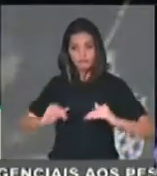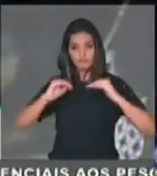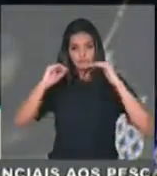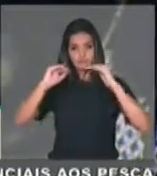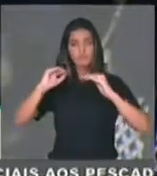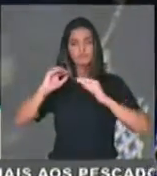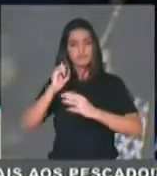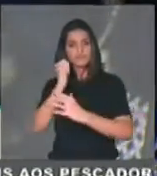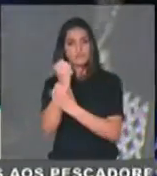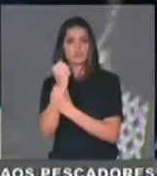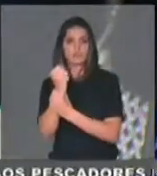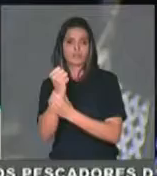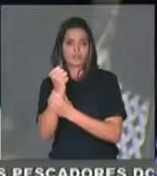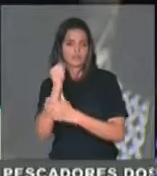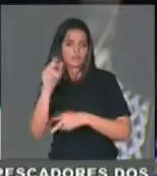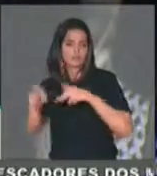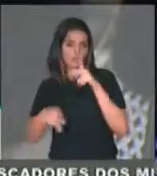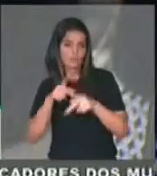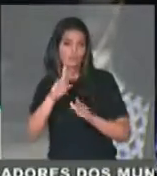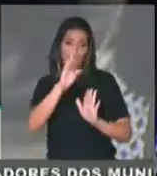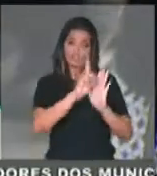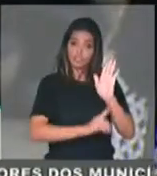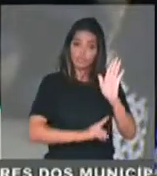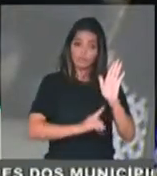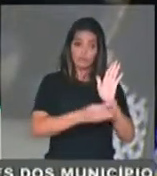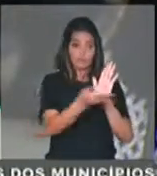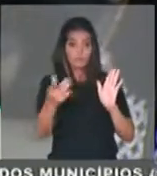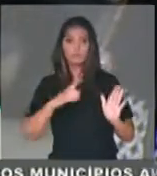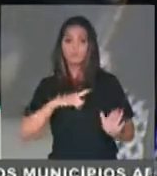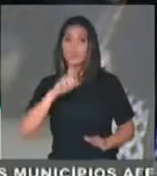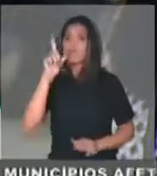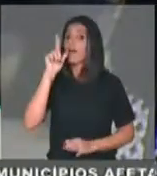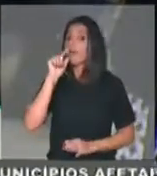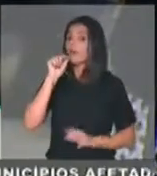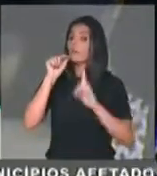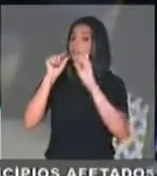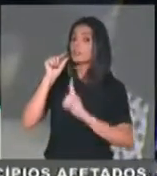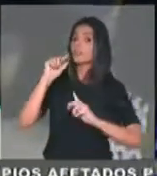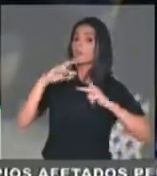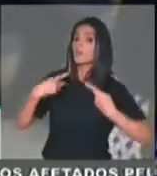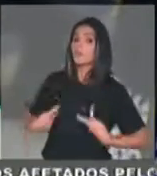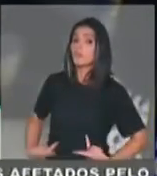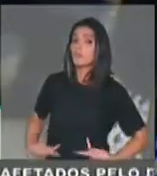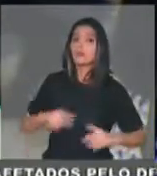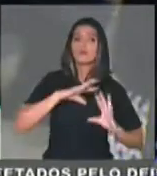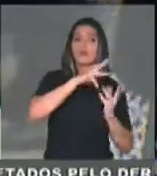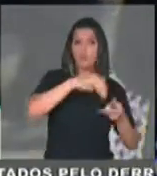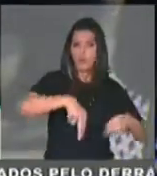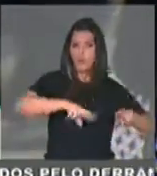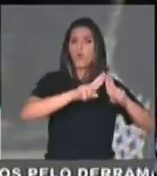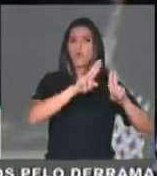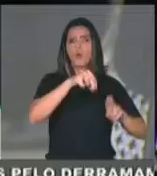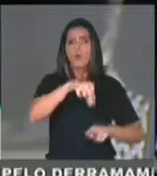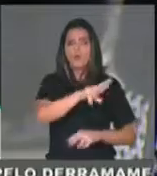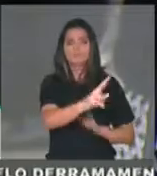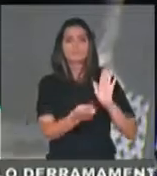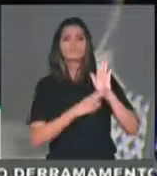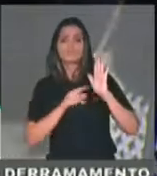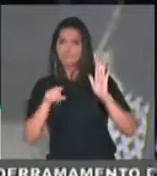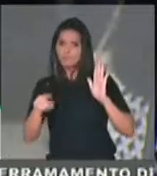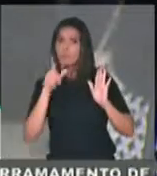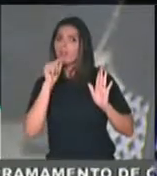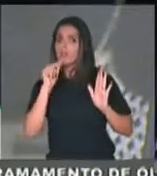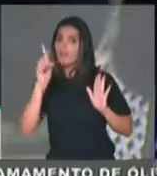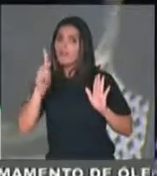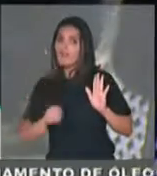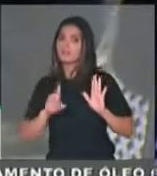e com o direito do povo à água, como um direito humano reconhecido pela ONU, como um direito